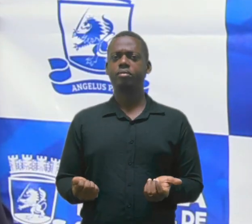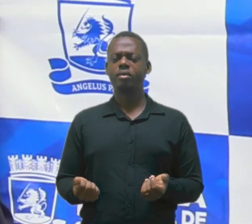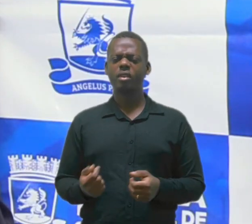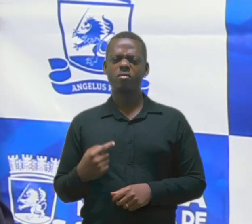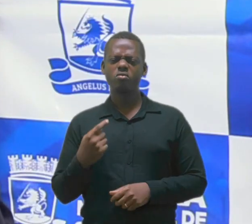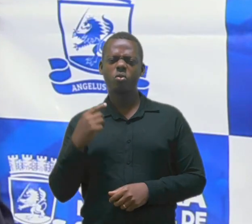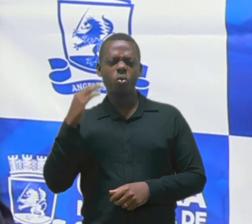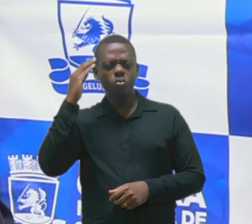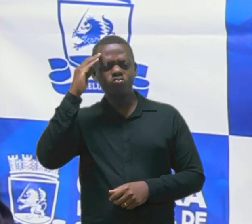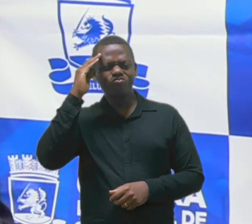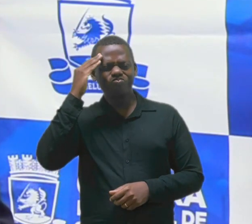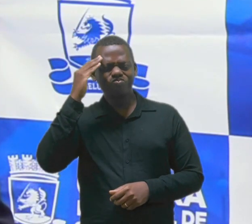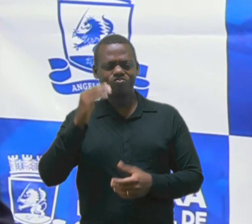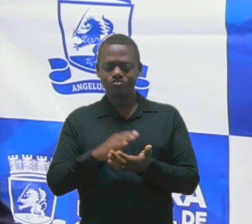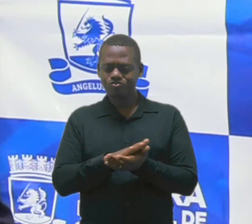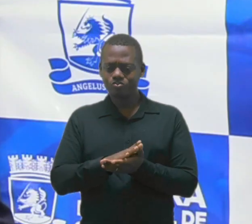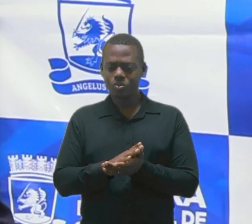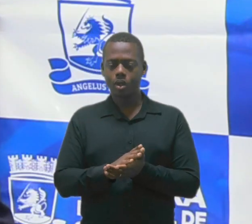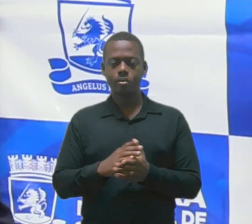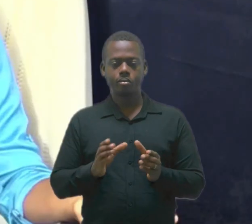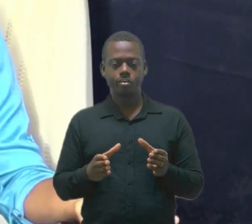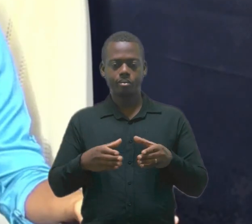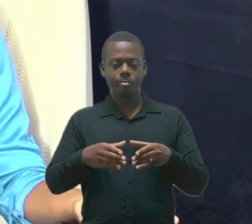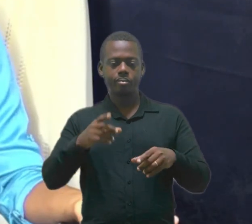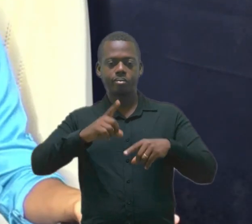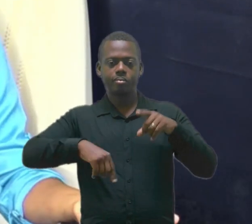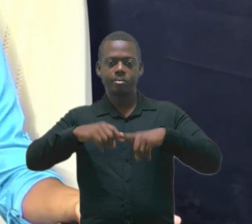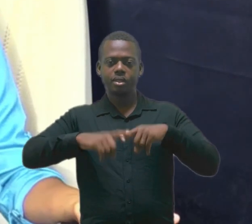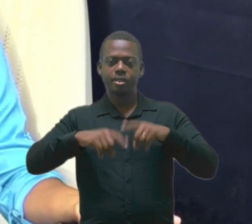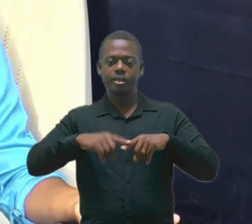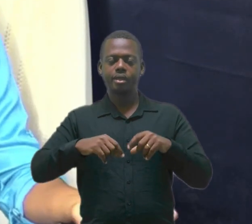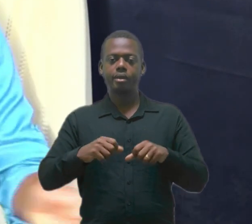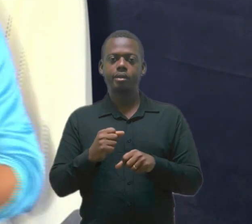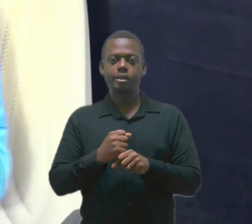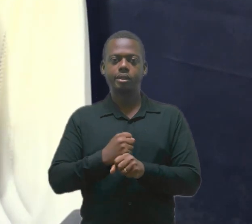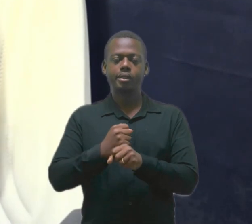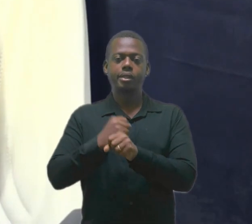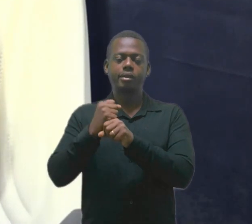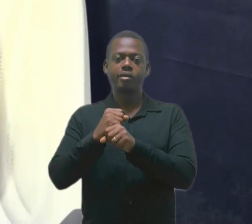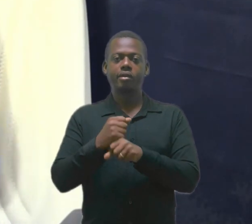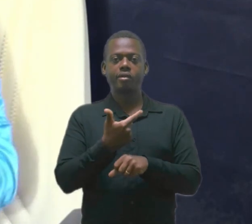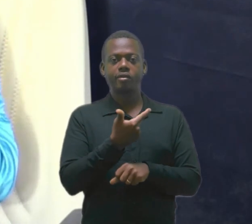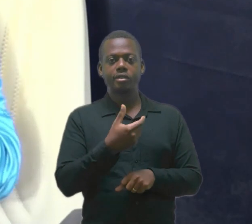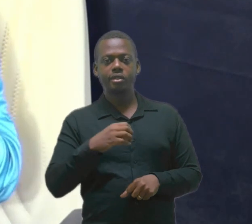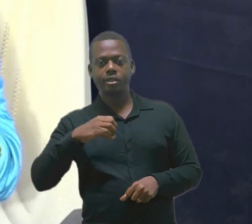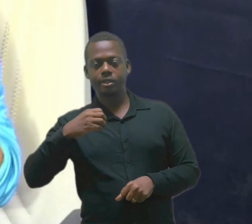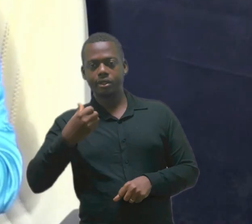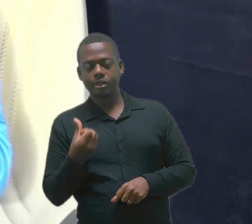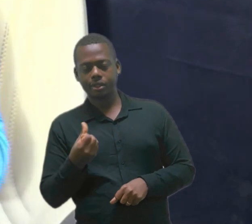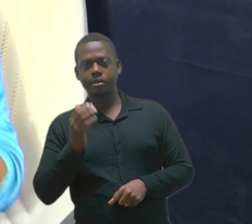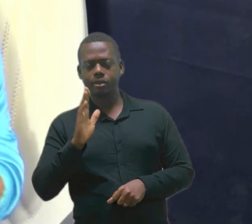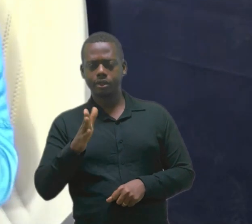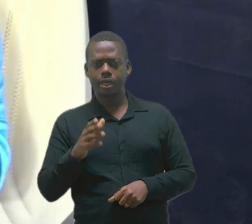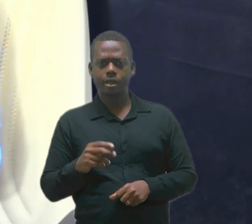fiquei assim, poxa. E aí eu criei meu próprio material naquela época, no ano de 2000, isso eu tenho 26 anos, né? Todo ilustrado. Eu peguei um monte de